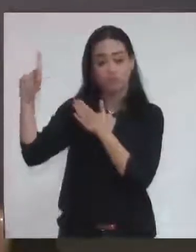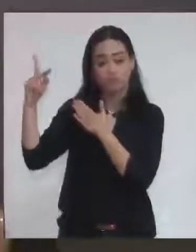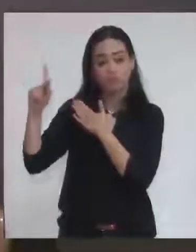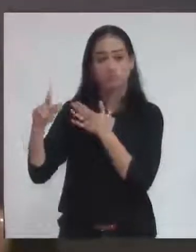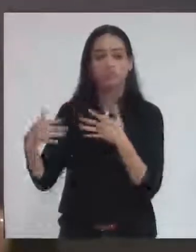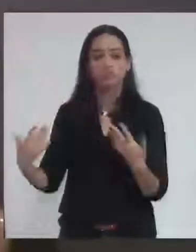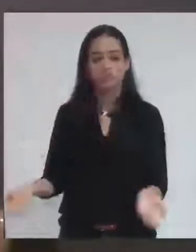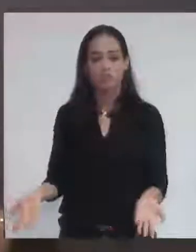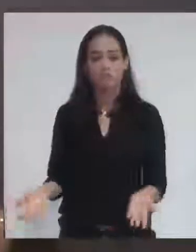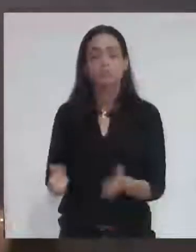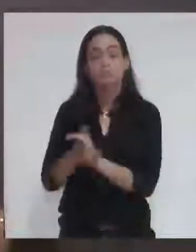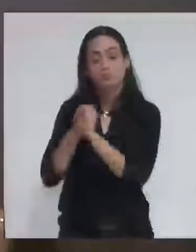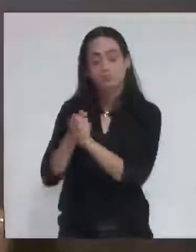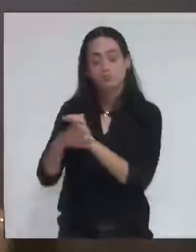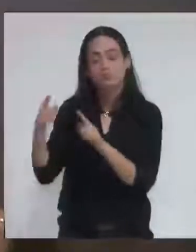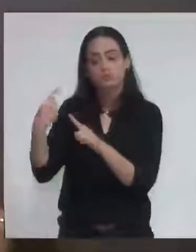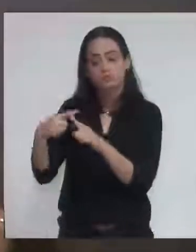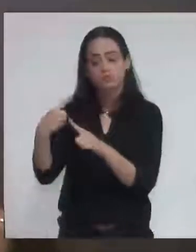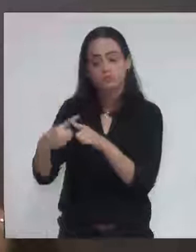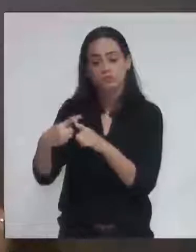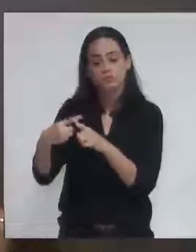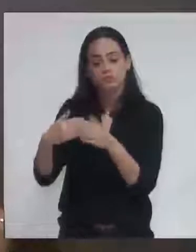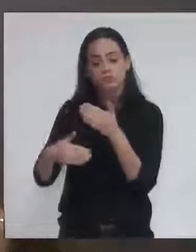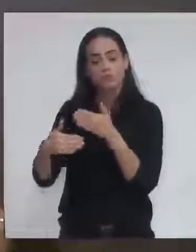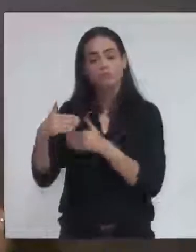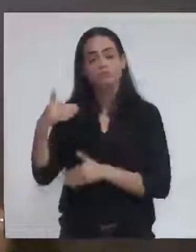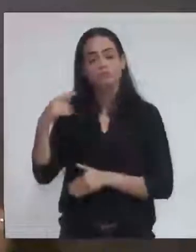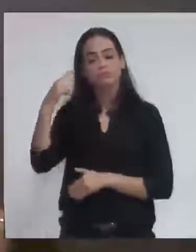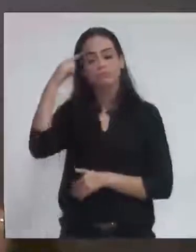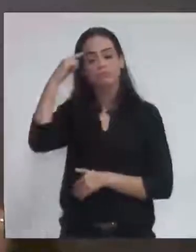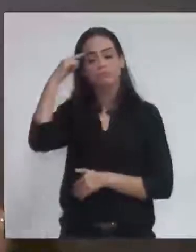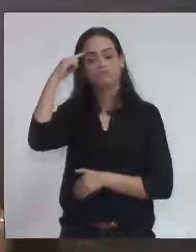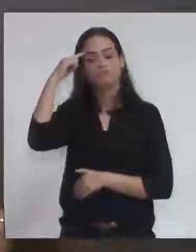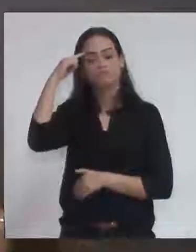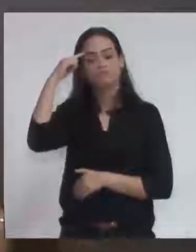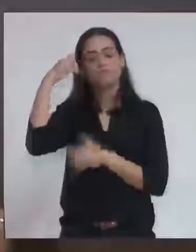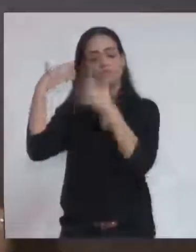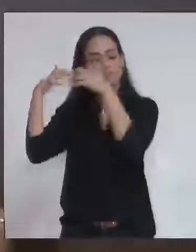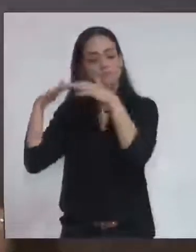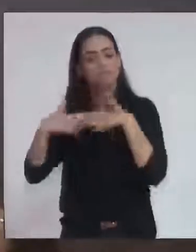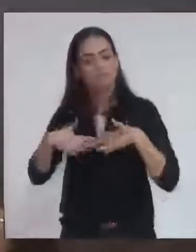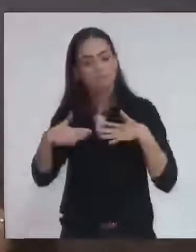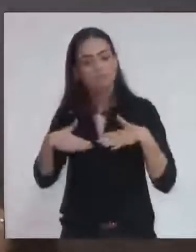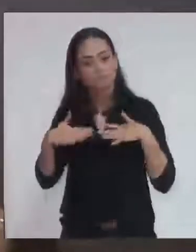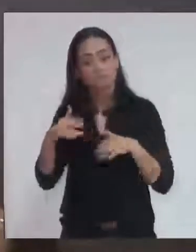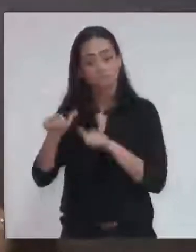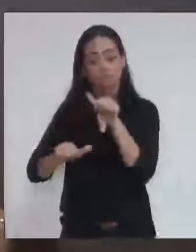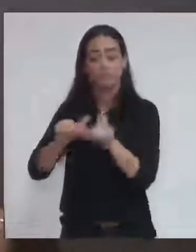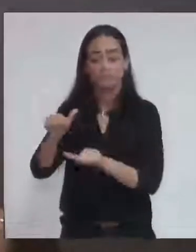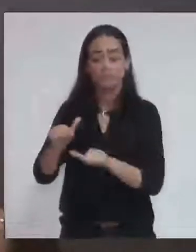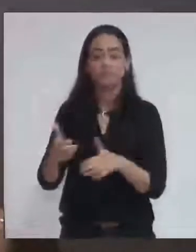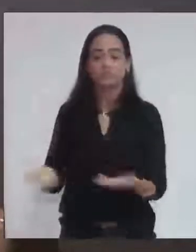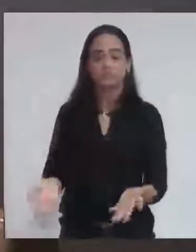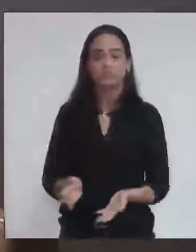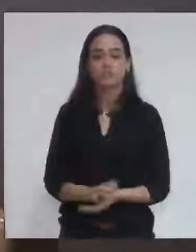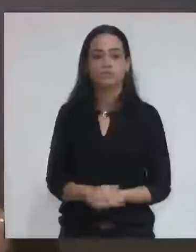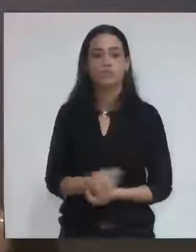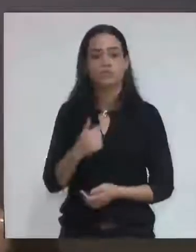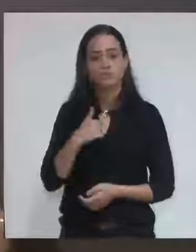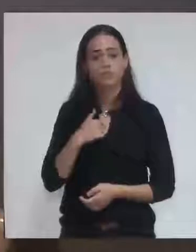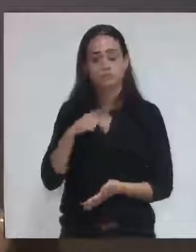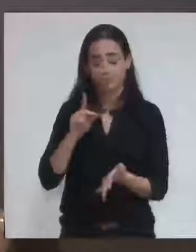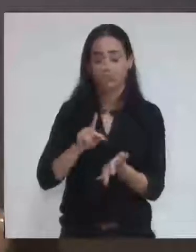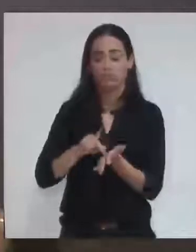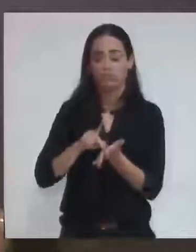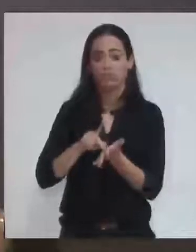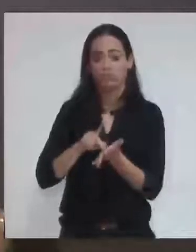passo atrás e voltou. E eu espero que isso seja um novo marco. De todo o meu coração, acredito mesmo, que de repente agora,